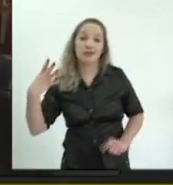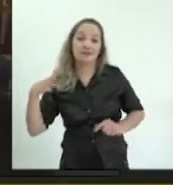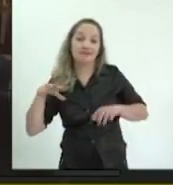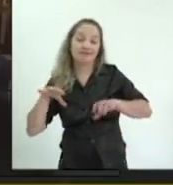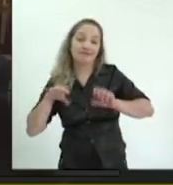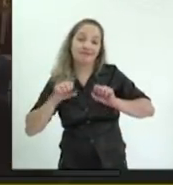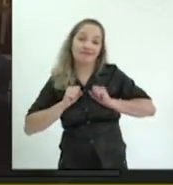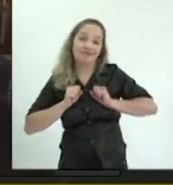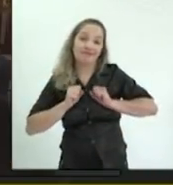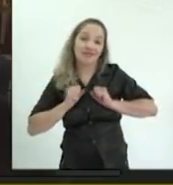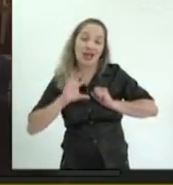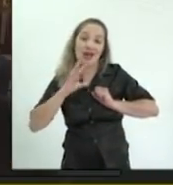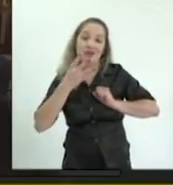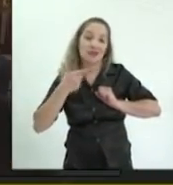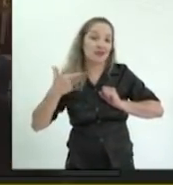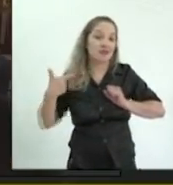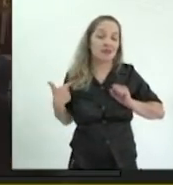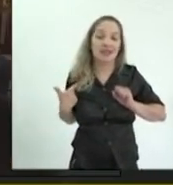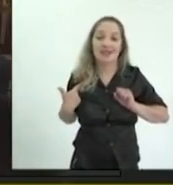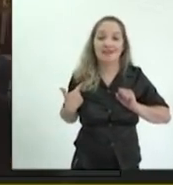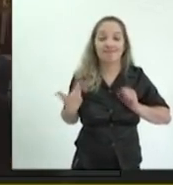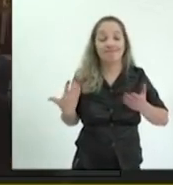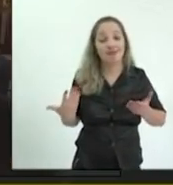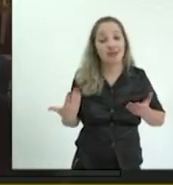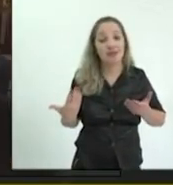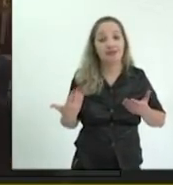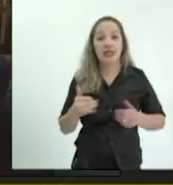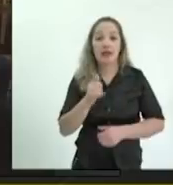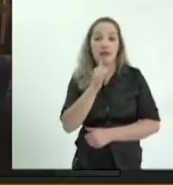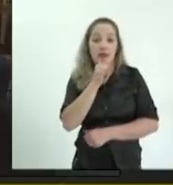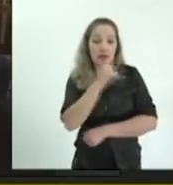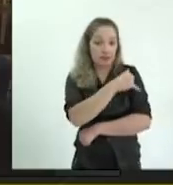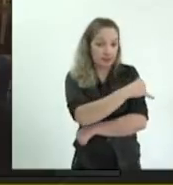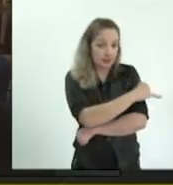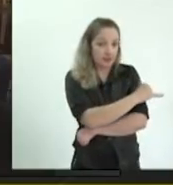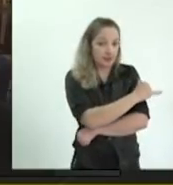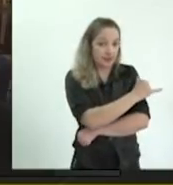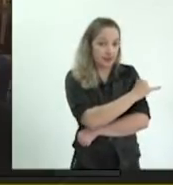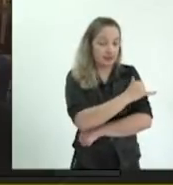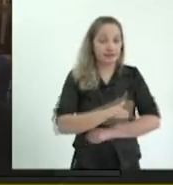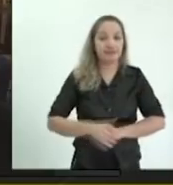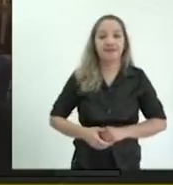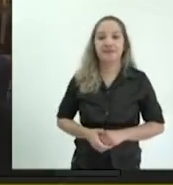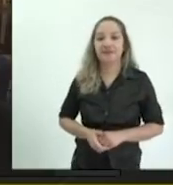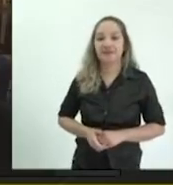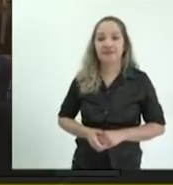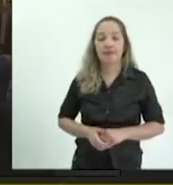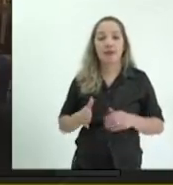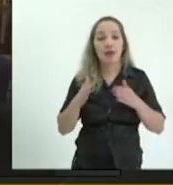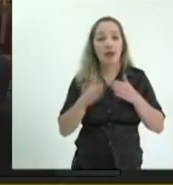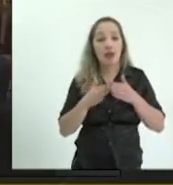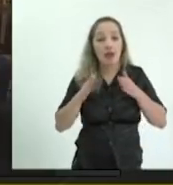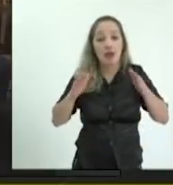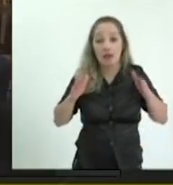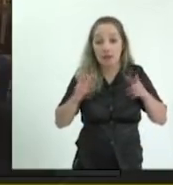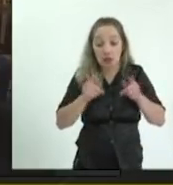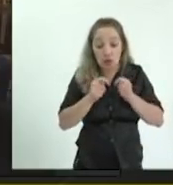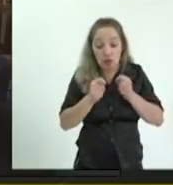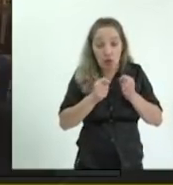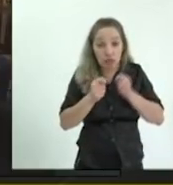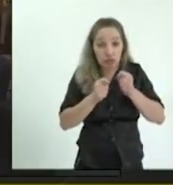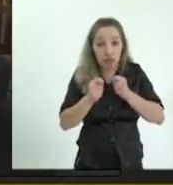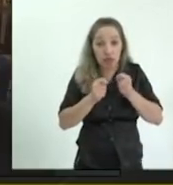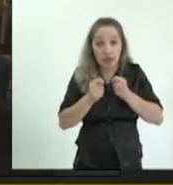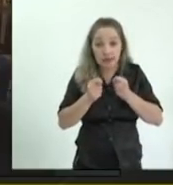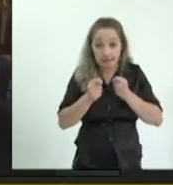tem que acompanhar, tem que ver. O Rio de Janeiro, se essa abertura não descontrolar tudo, vai ser um lugar que vai